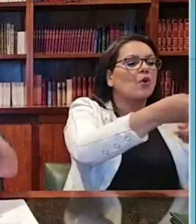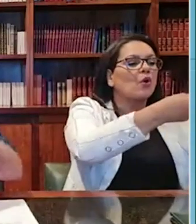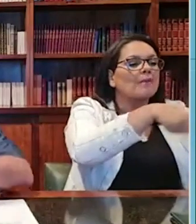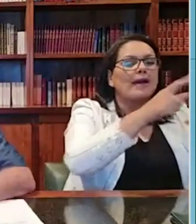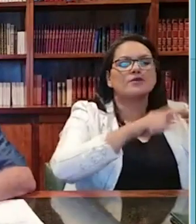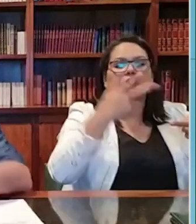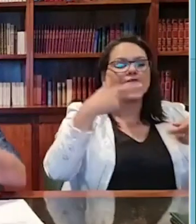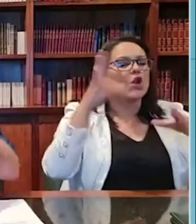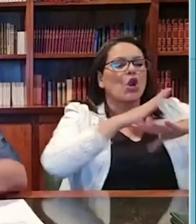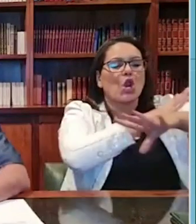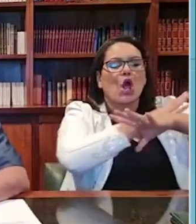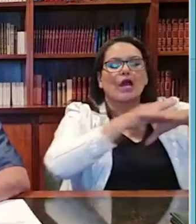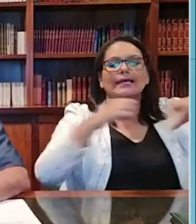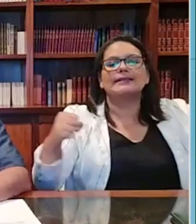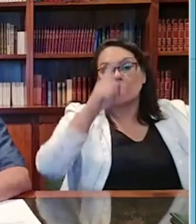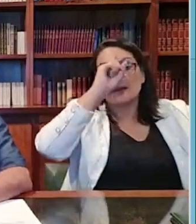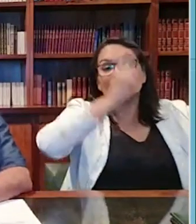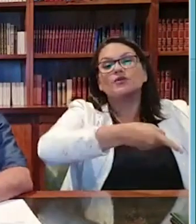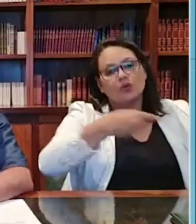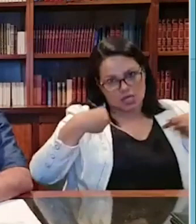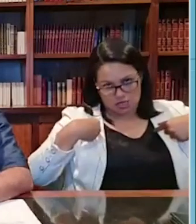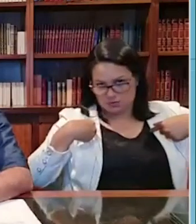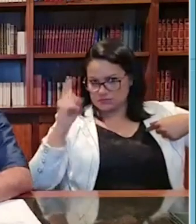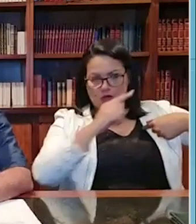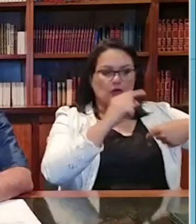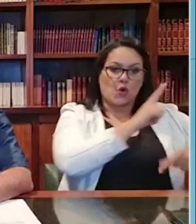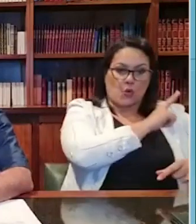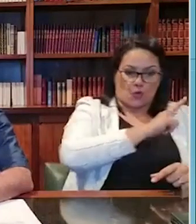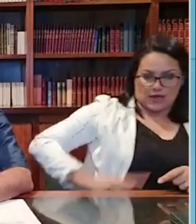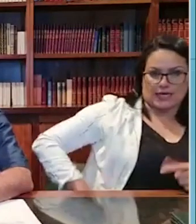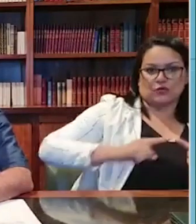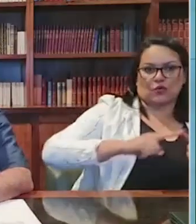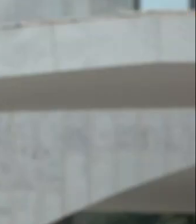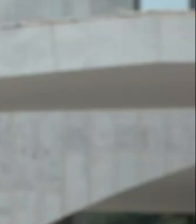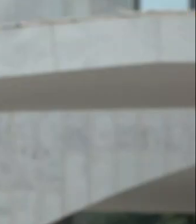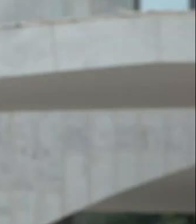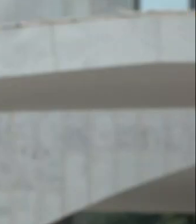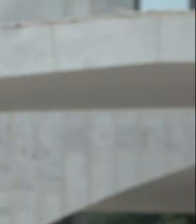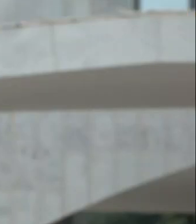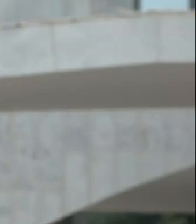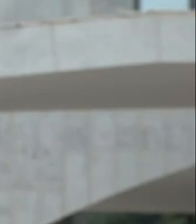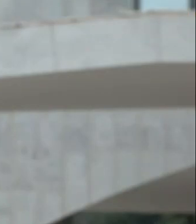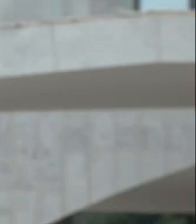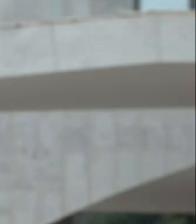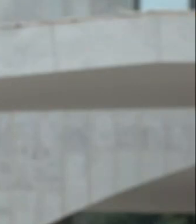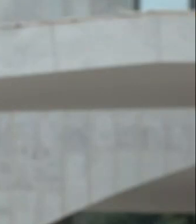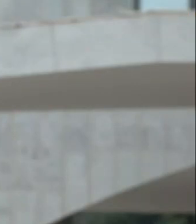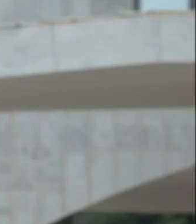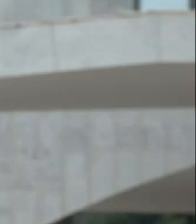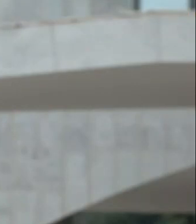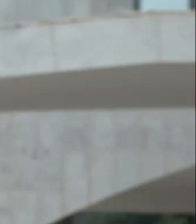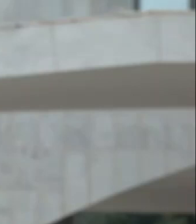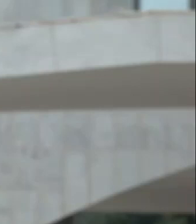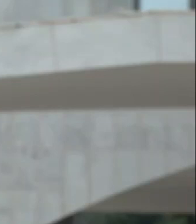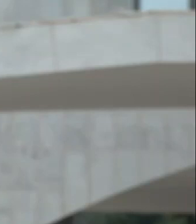de desinformar e levar parcelas da população ao erro quanto à lisura do sistema de votação. Porque, inclusive, nesse relatório, a